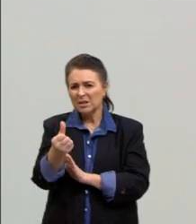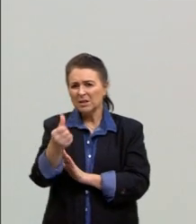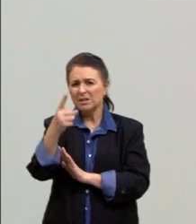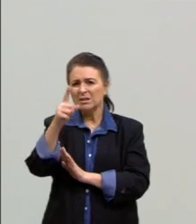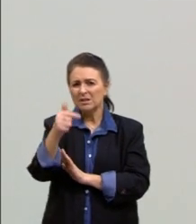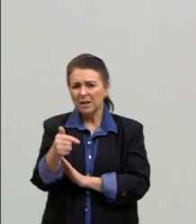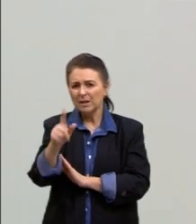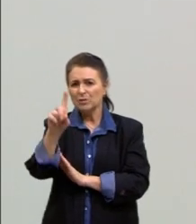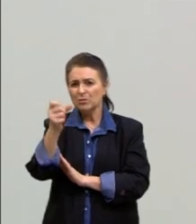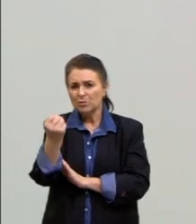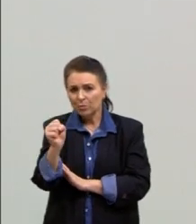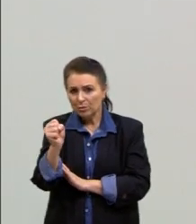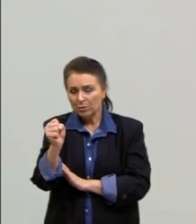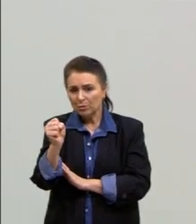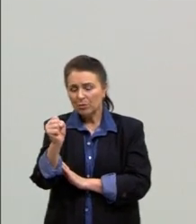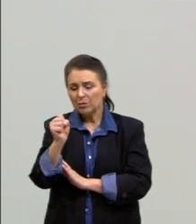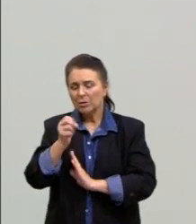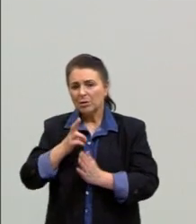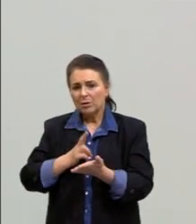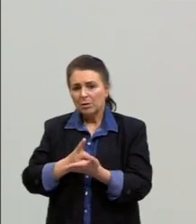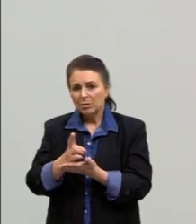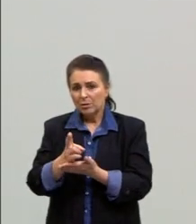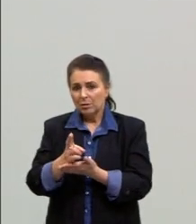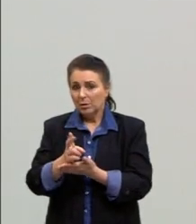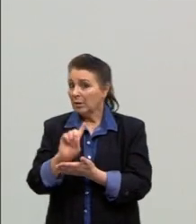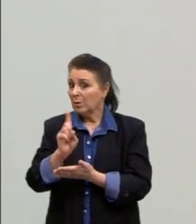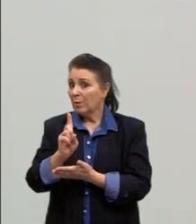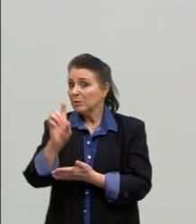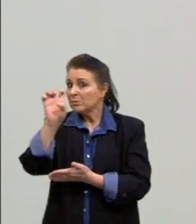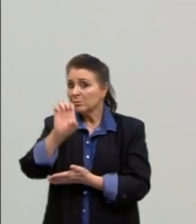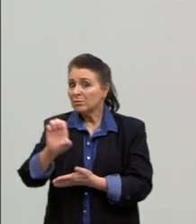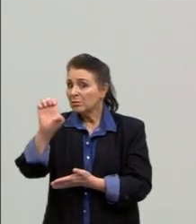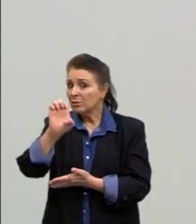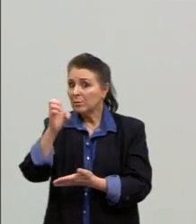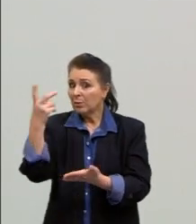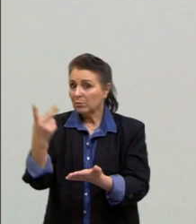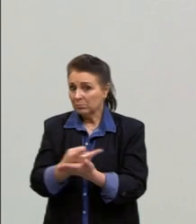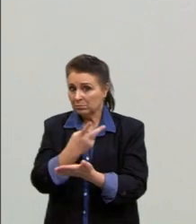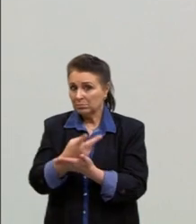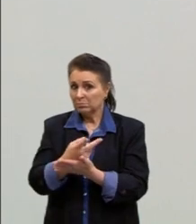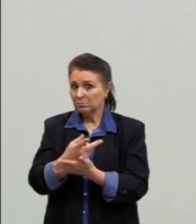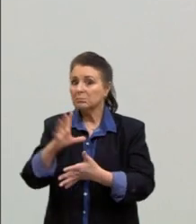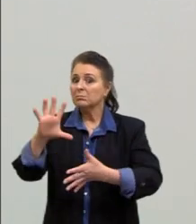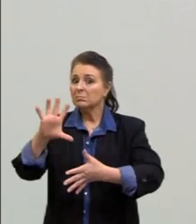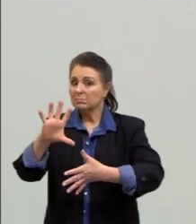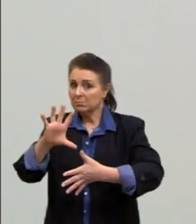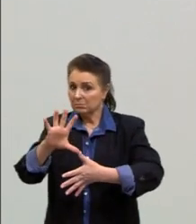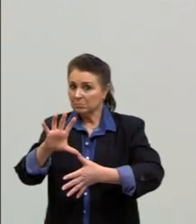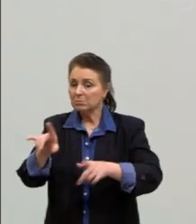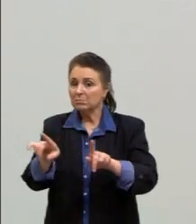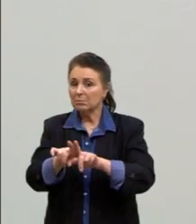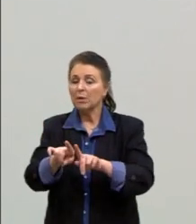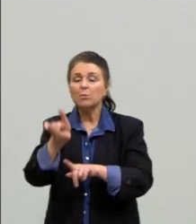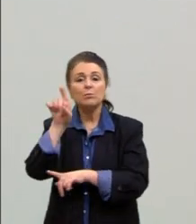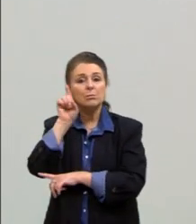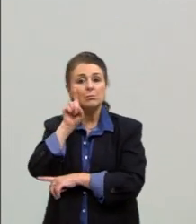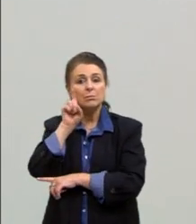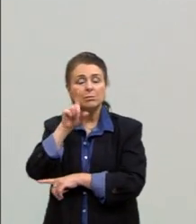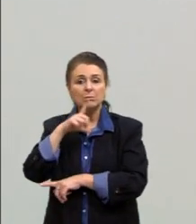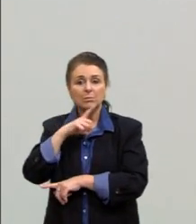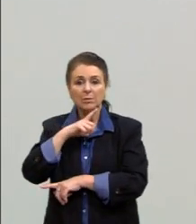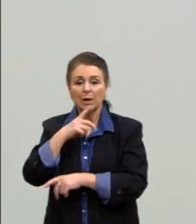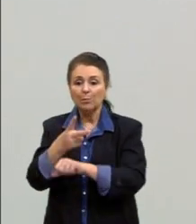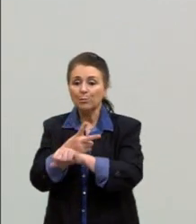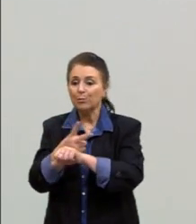e ela não vai ficar só na Europa vai ter inquisição na América também né nos Estados Unidos tem a